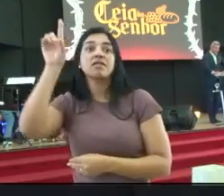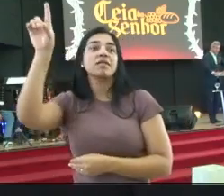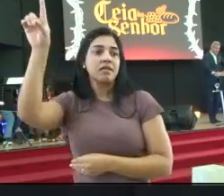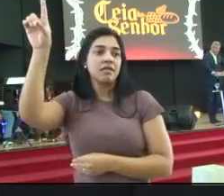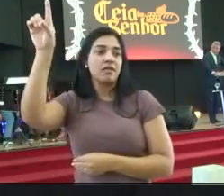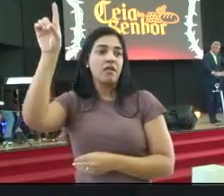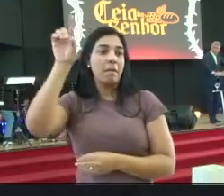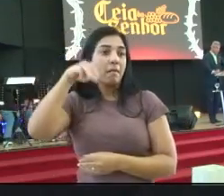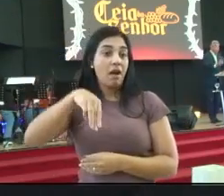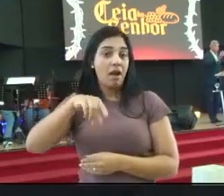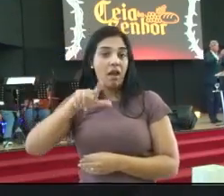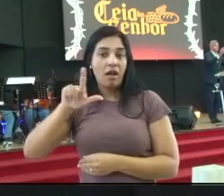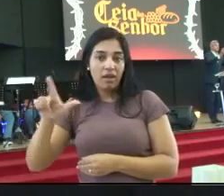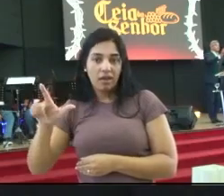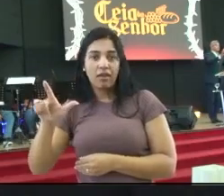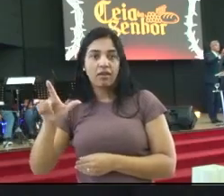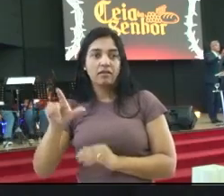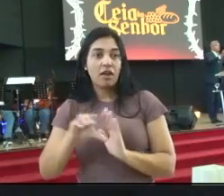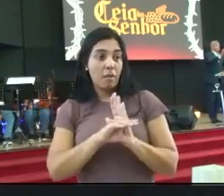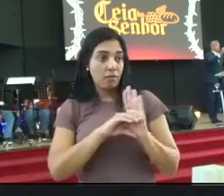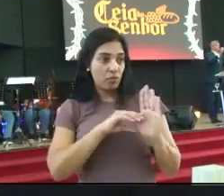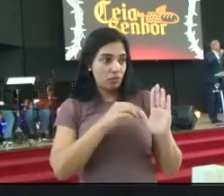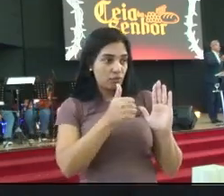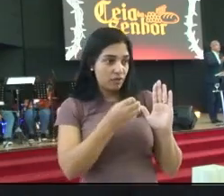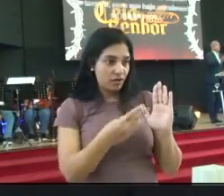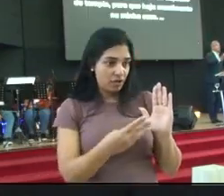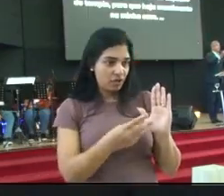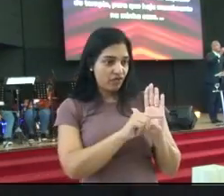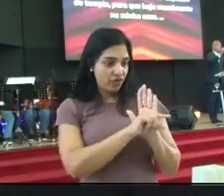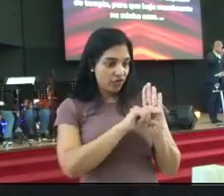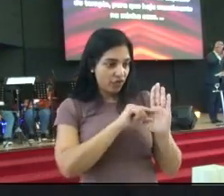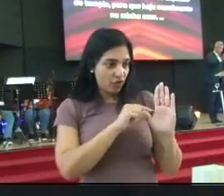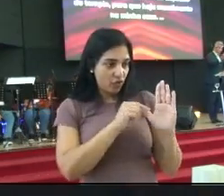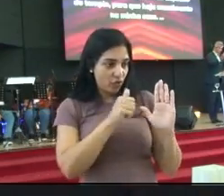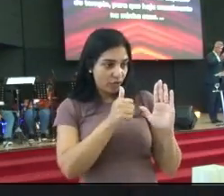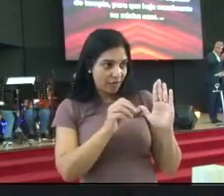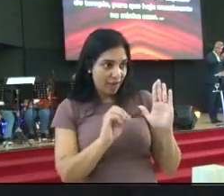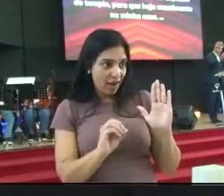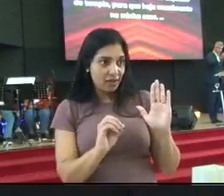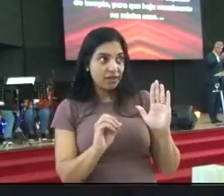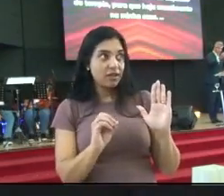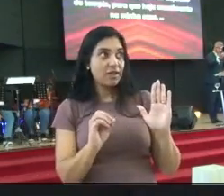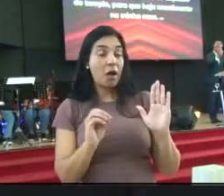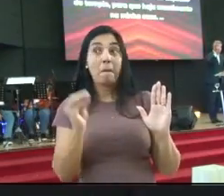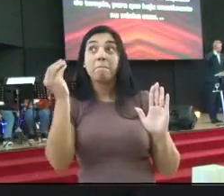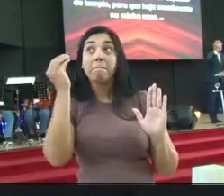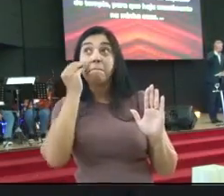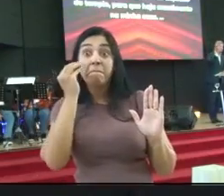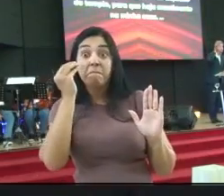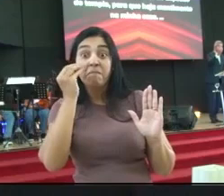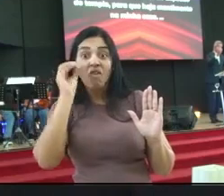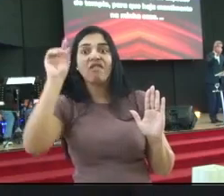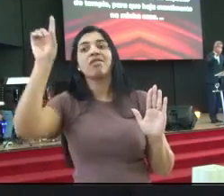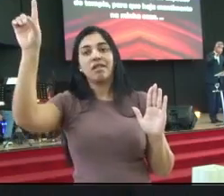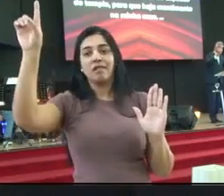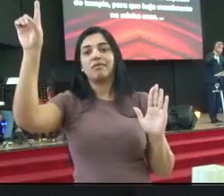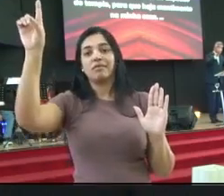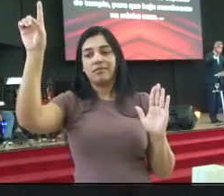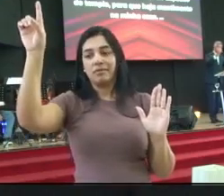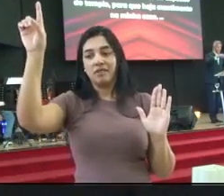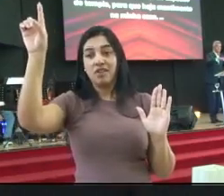Malaquias 3:10. Deus está dizendo: ponham-me à prova e